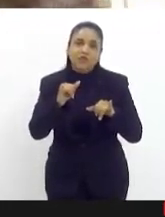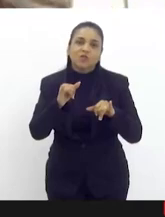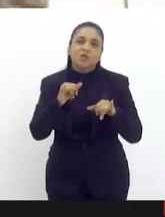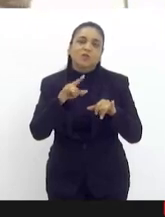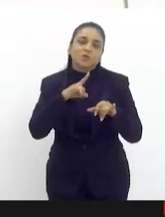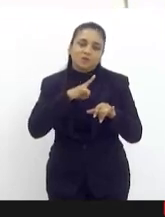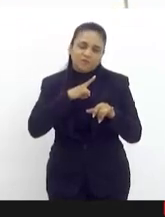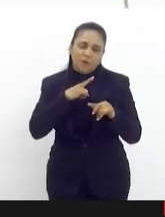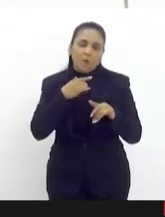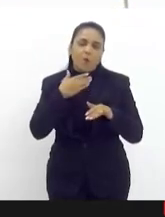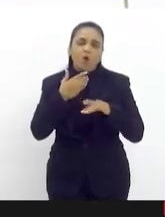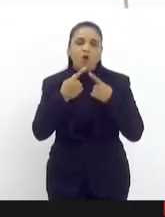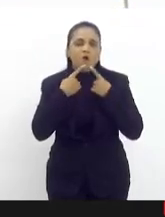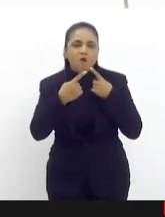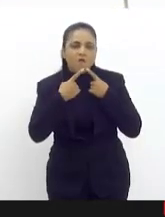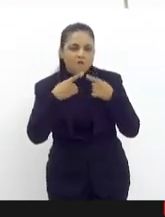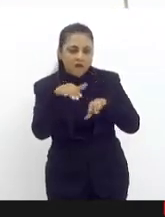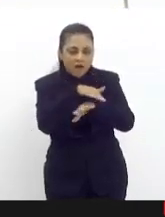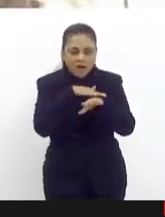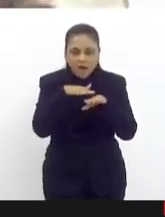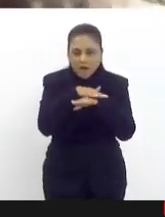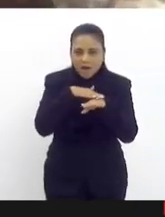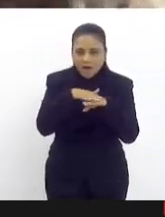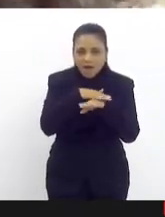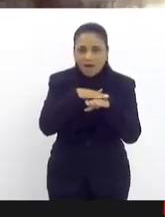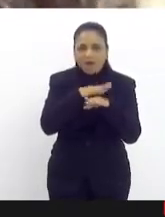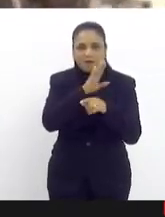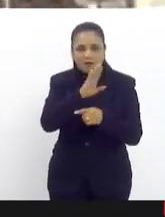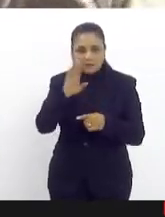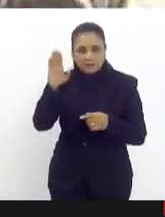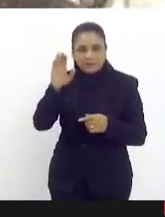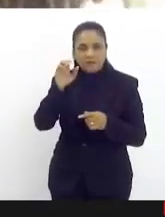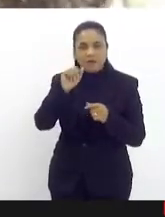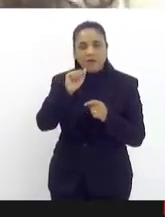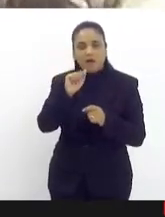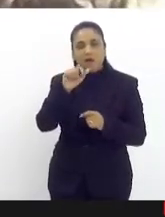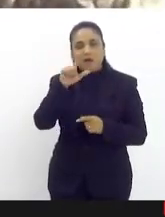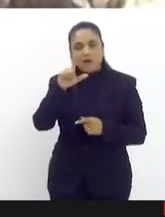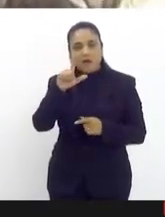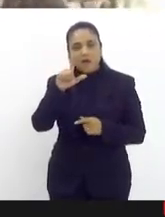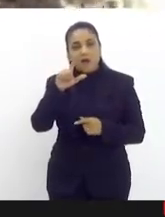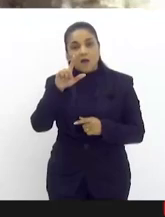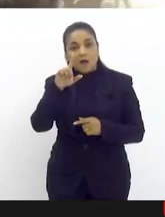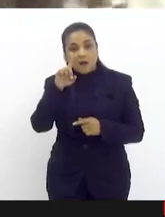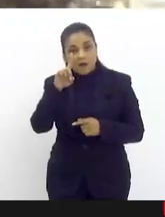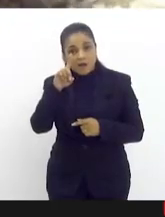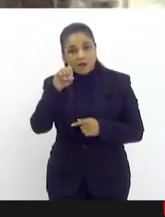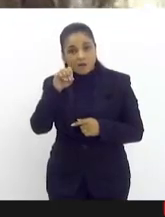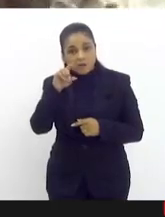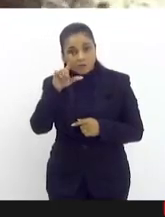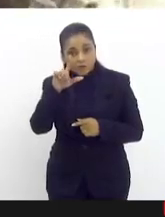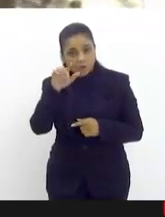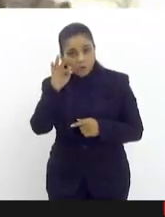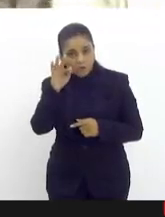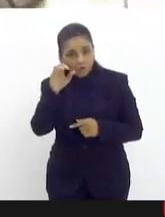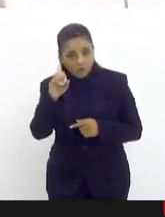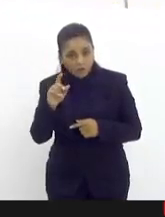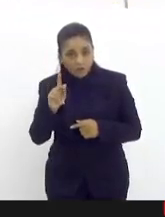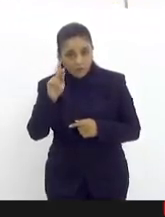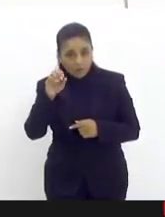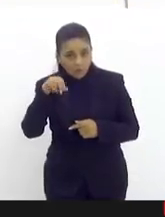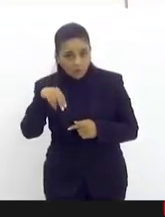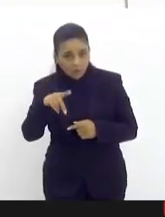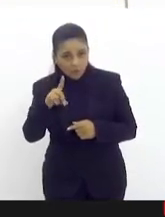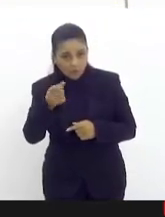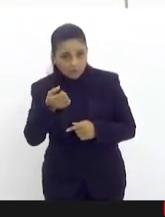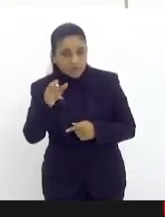sim, uma conversa com o então candidato Adolfo Conde, e ele nos expressou também estar